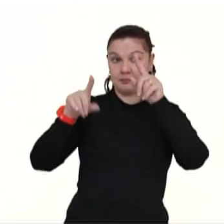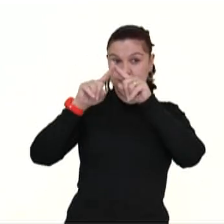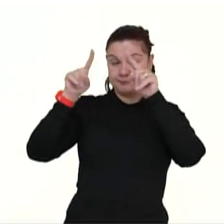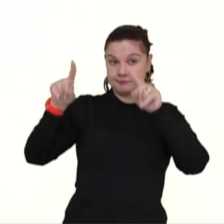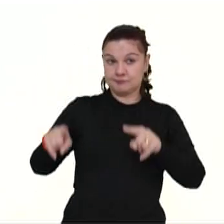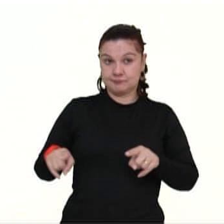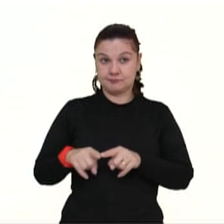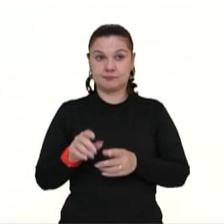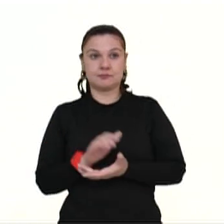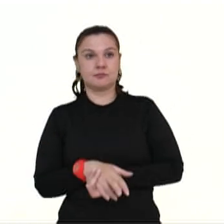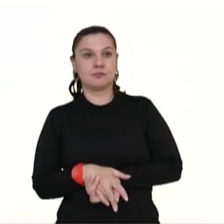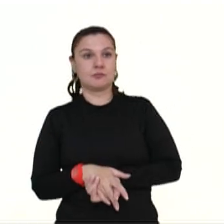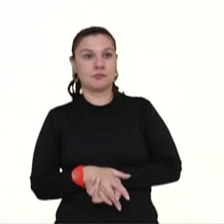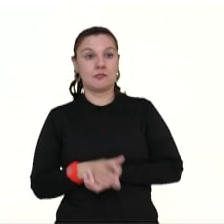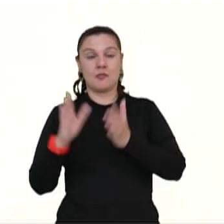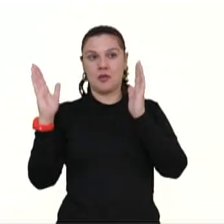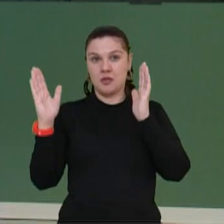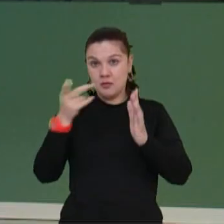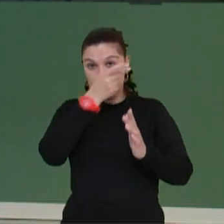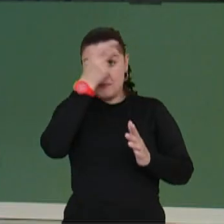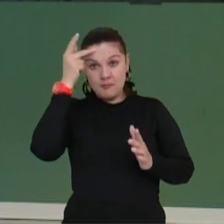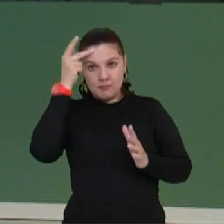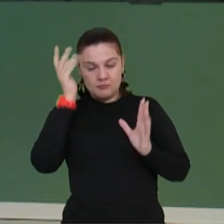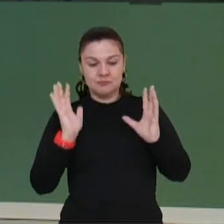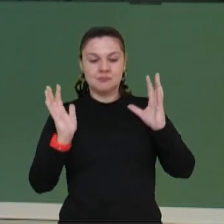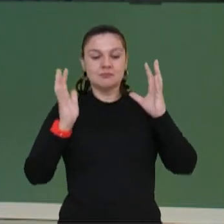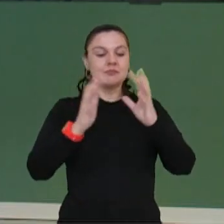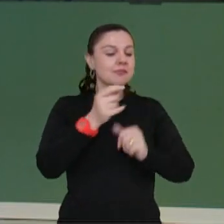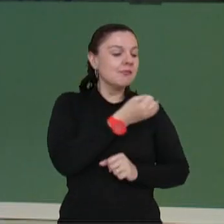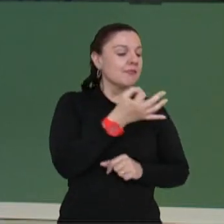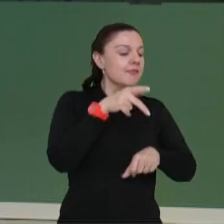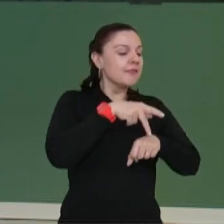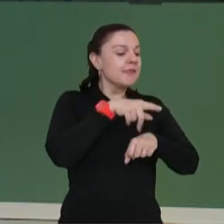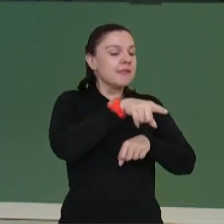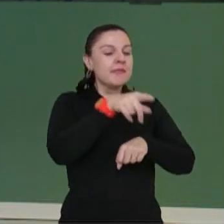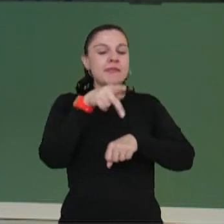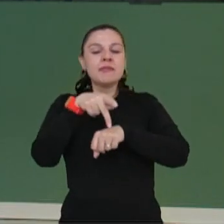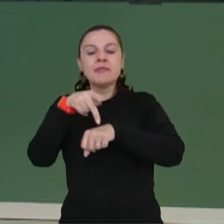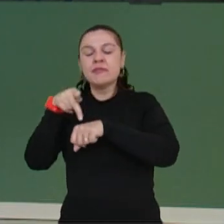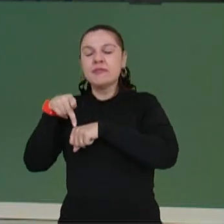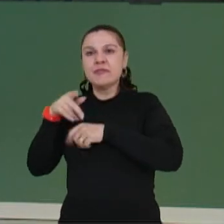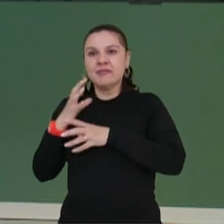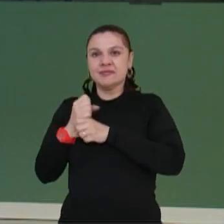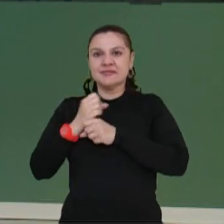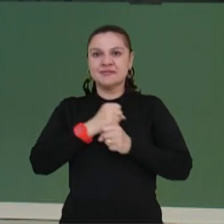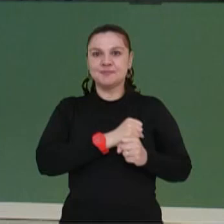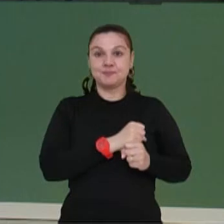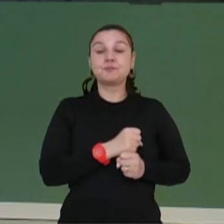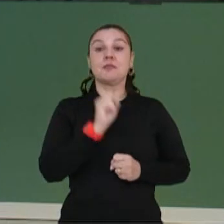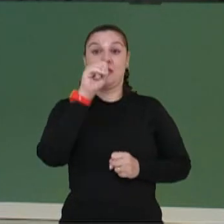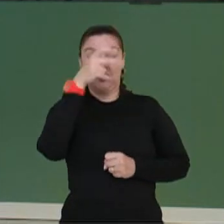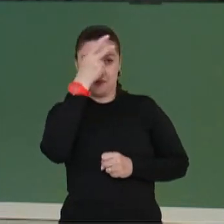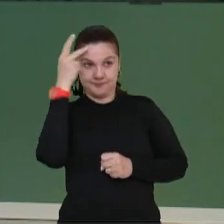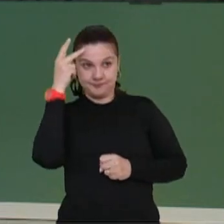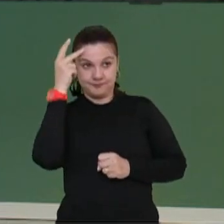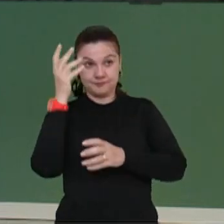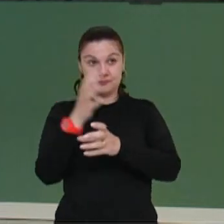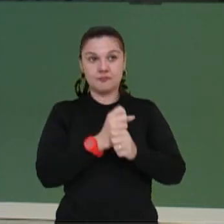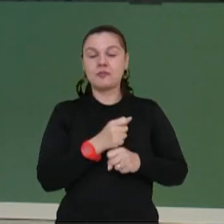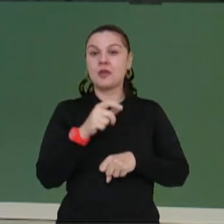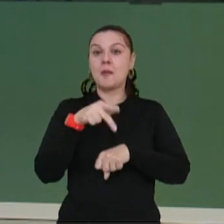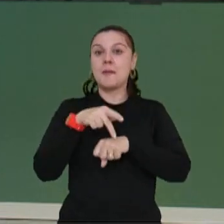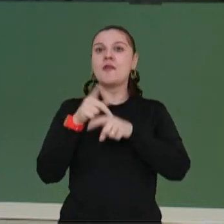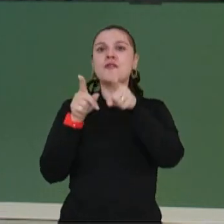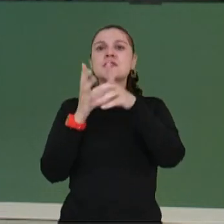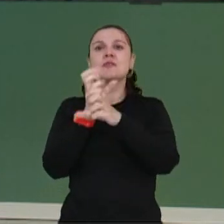lado. Tá? Então, o pessoal se reuniu. Vamos lá, pessoal. Quantas pedras cada um tem na sua coleção? Sim, tem gente que coleciona pedra. Você coleciona o